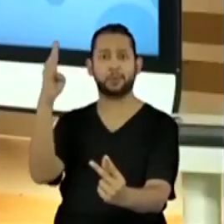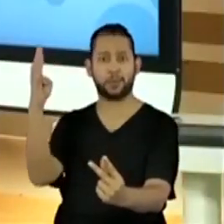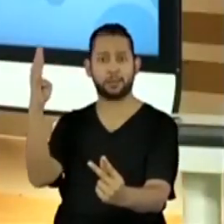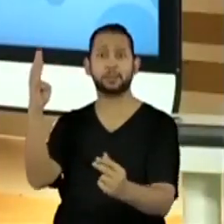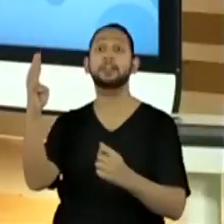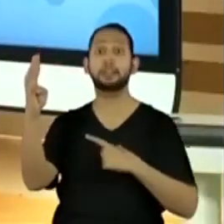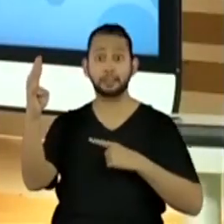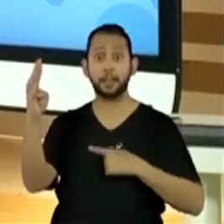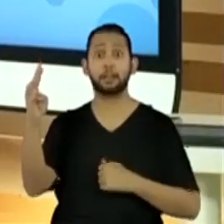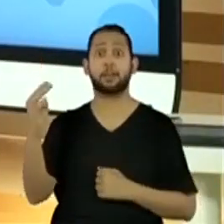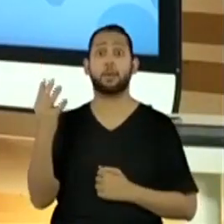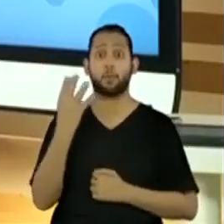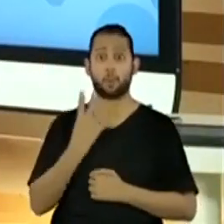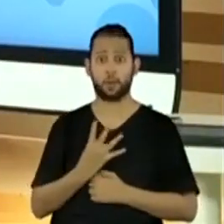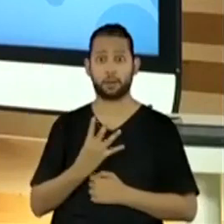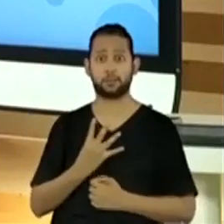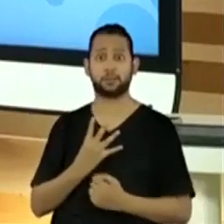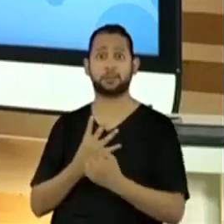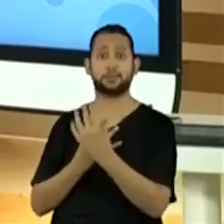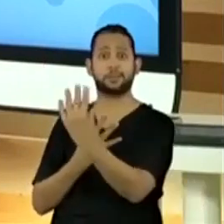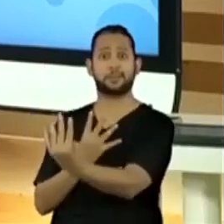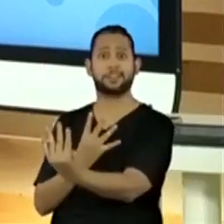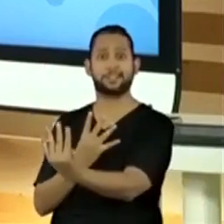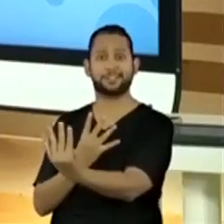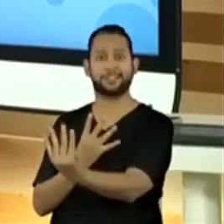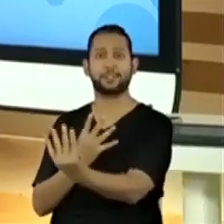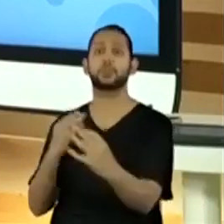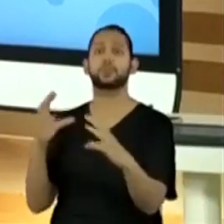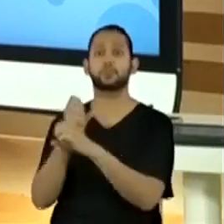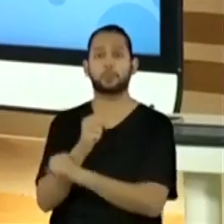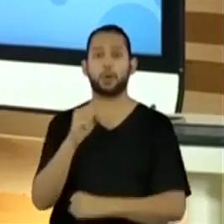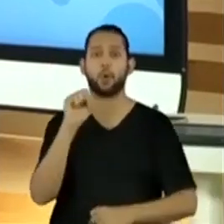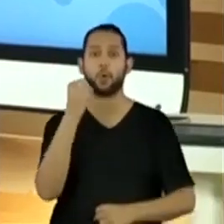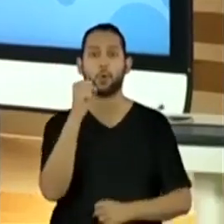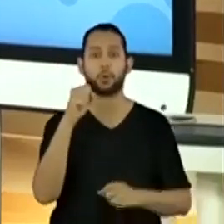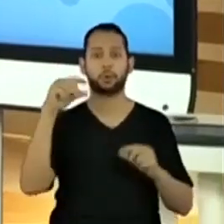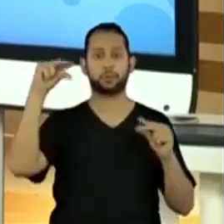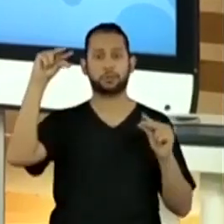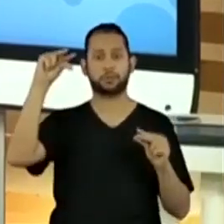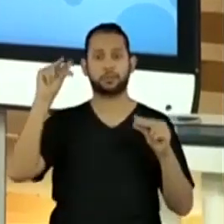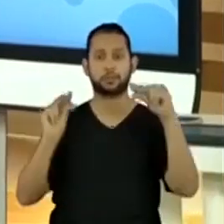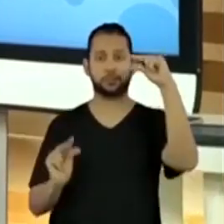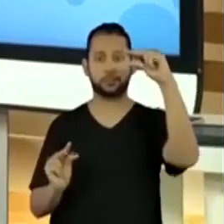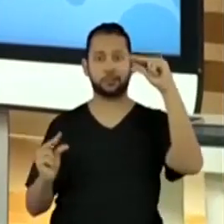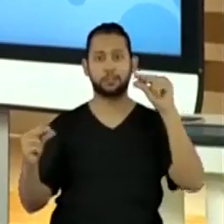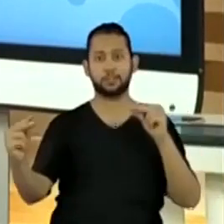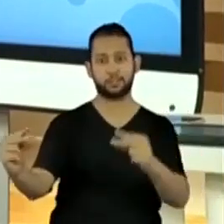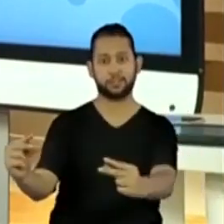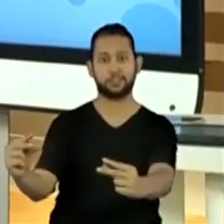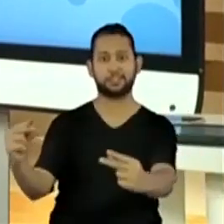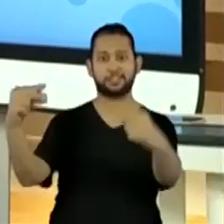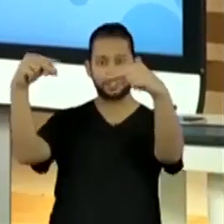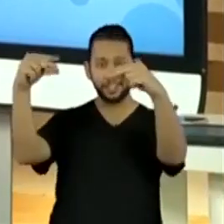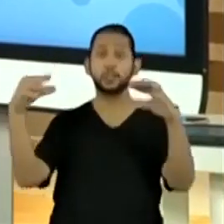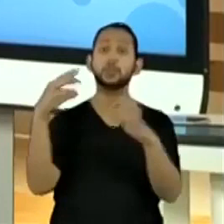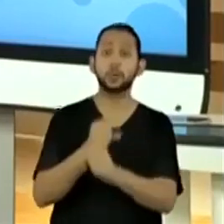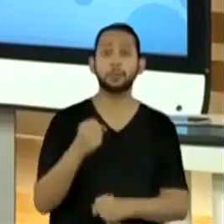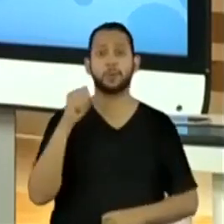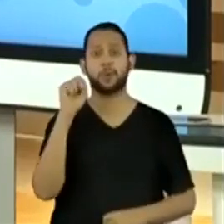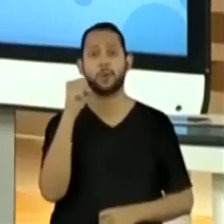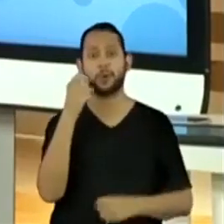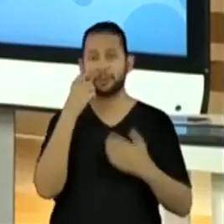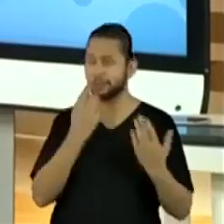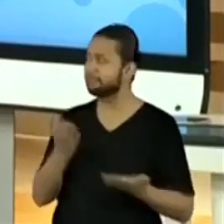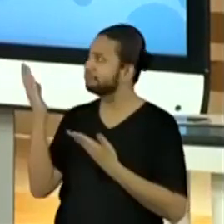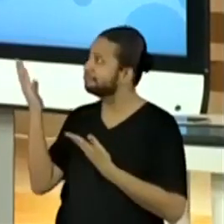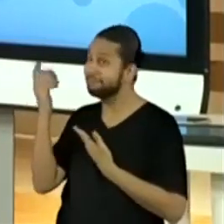4 vértices embaixo, 8 vértices. Tudo bem? essa figura aqui,